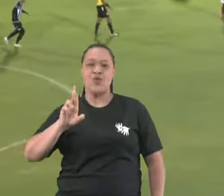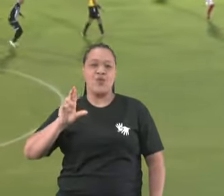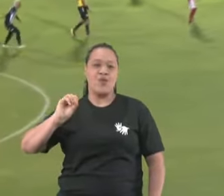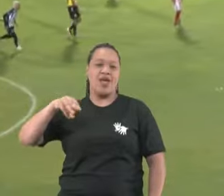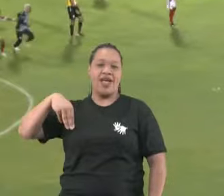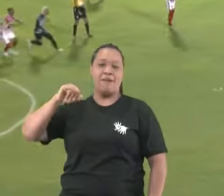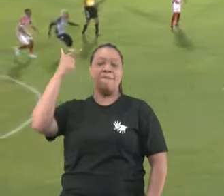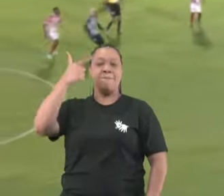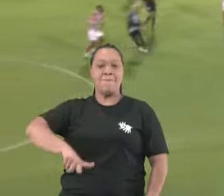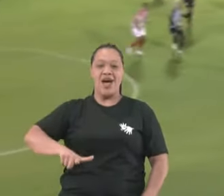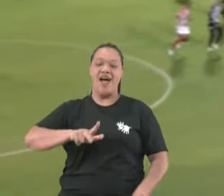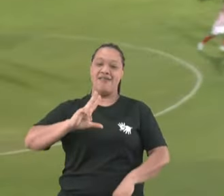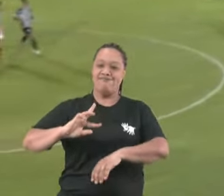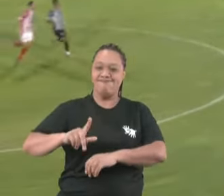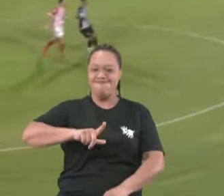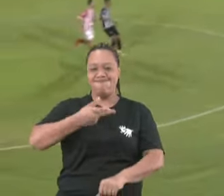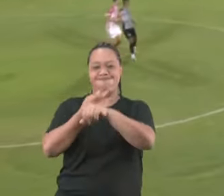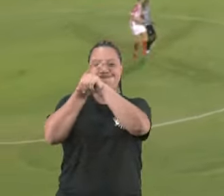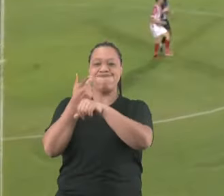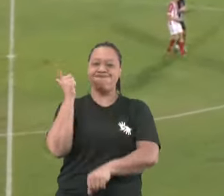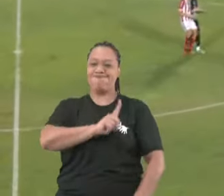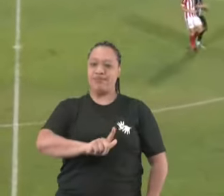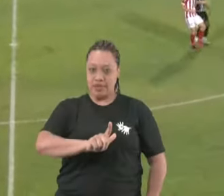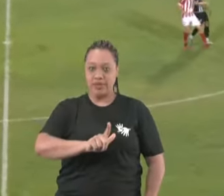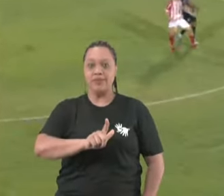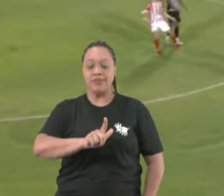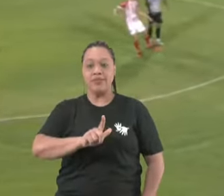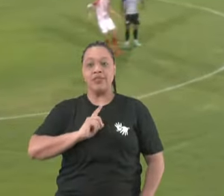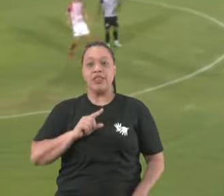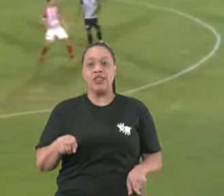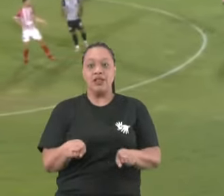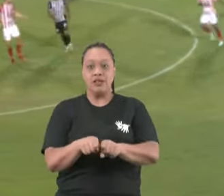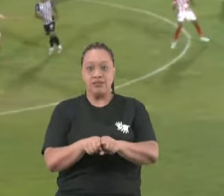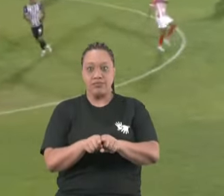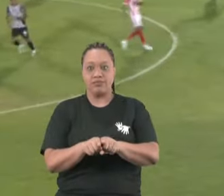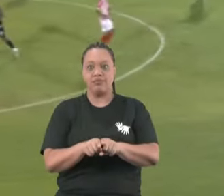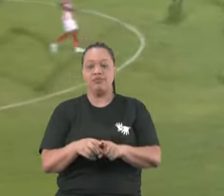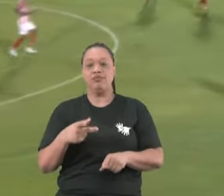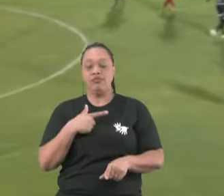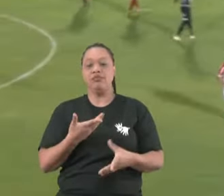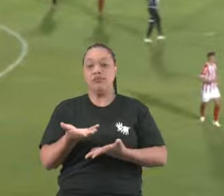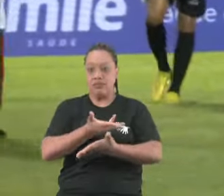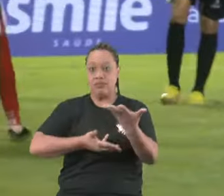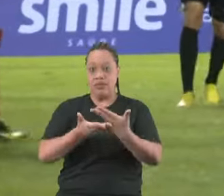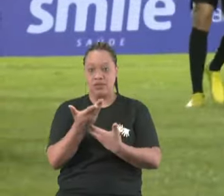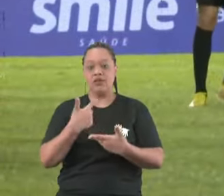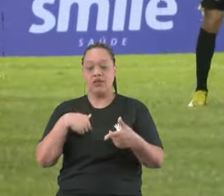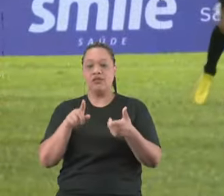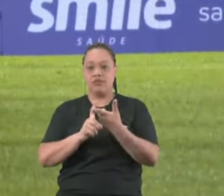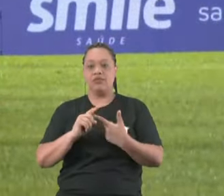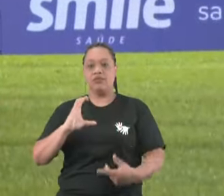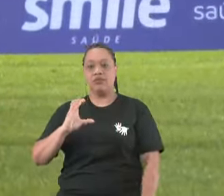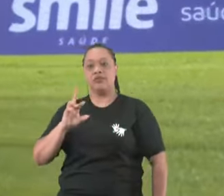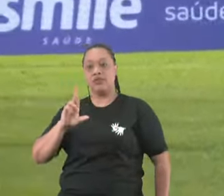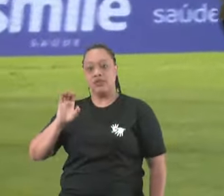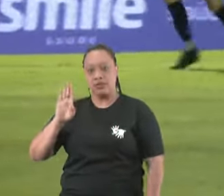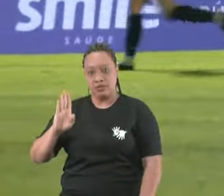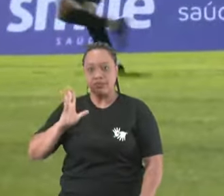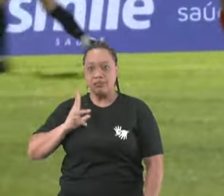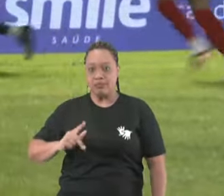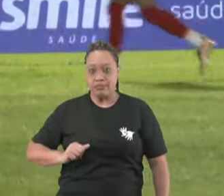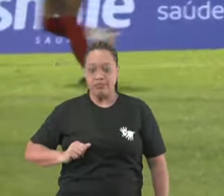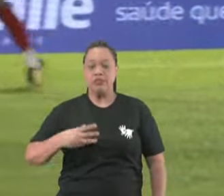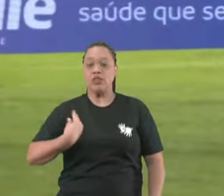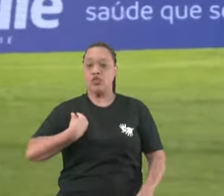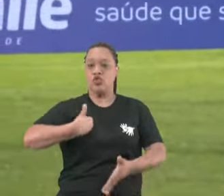para casa. Porque uma decisão, é importante você ter uma vantagem, por mínima que seja. O CRB está abrindo uma mínima vantagem e ainda jogando